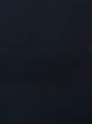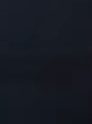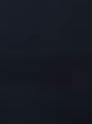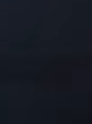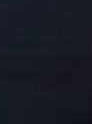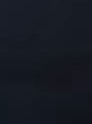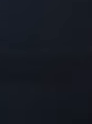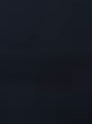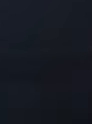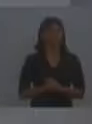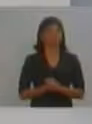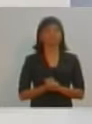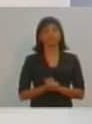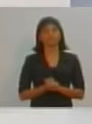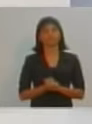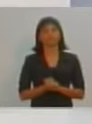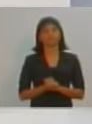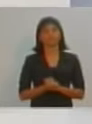Música